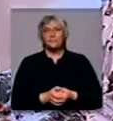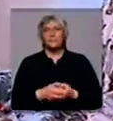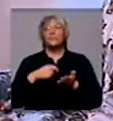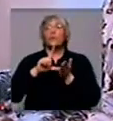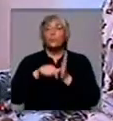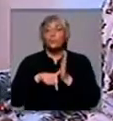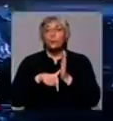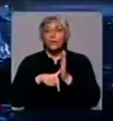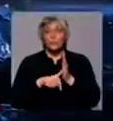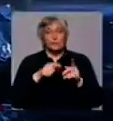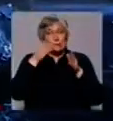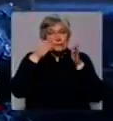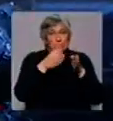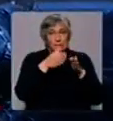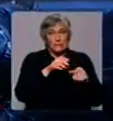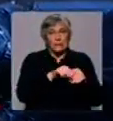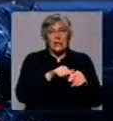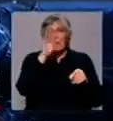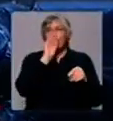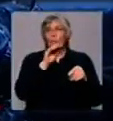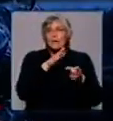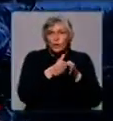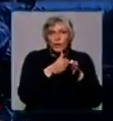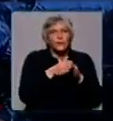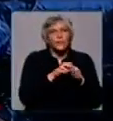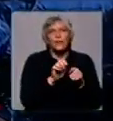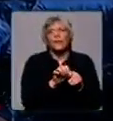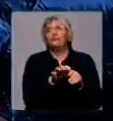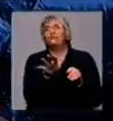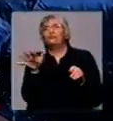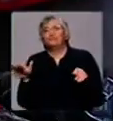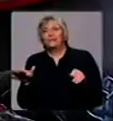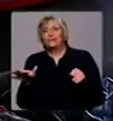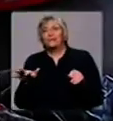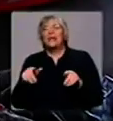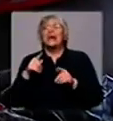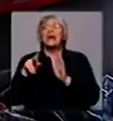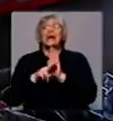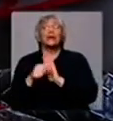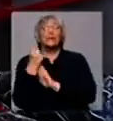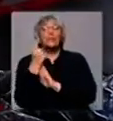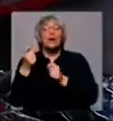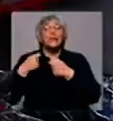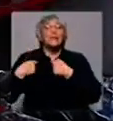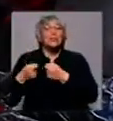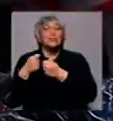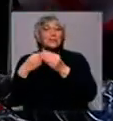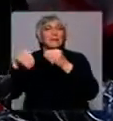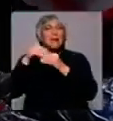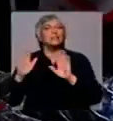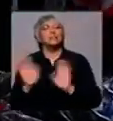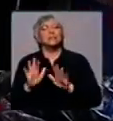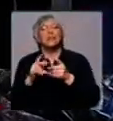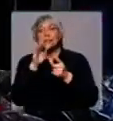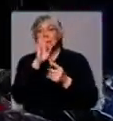de descentralização da educação tem uma regra de ouro: não aumentar a despesa pública. Se houver